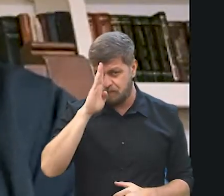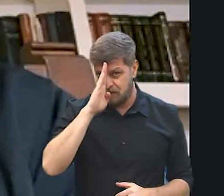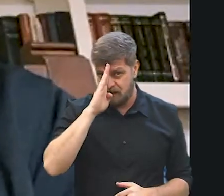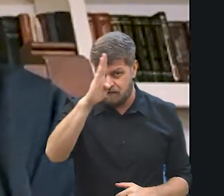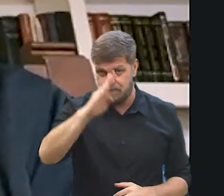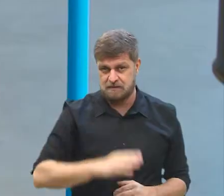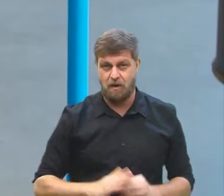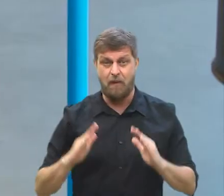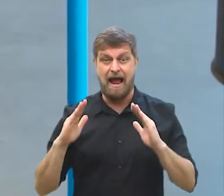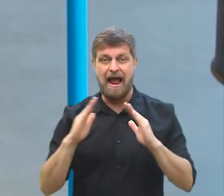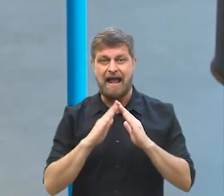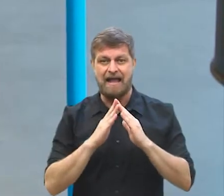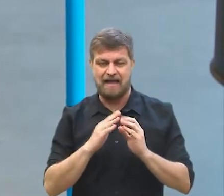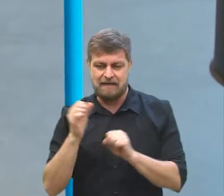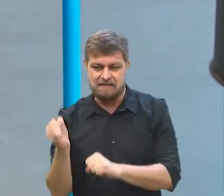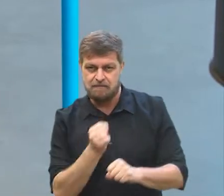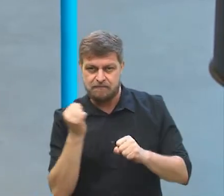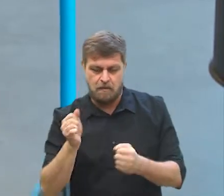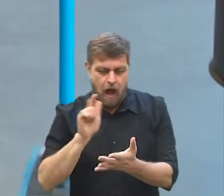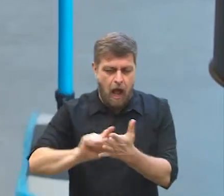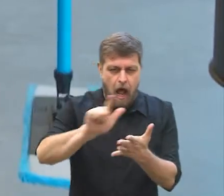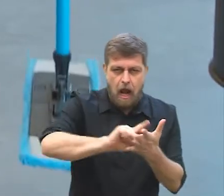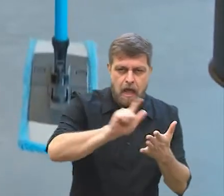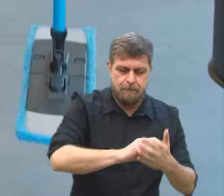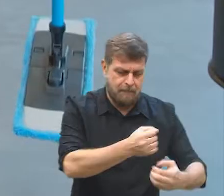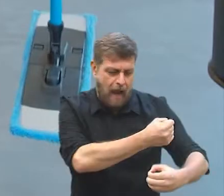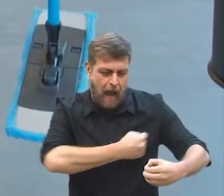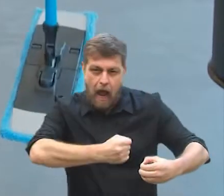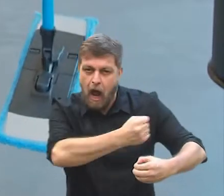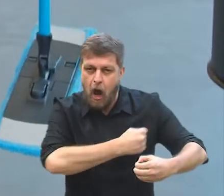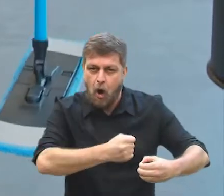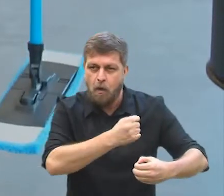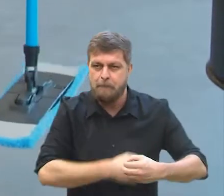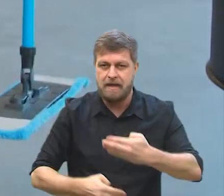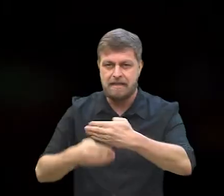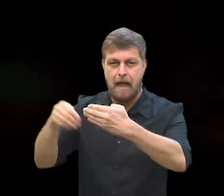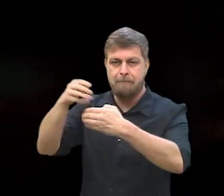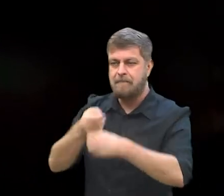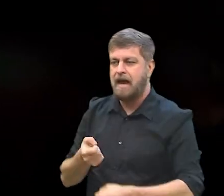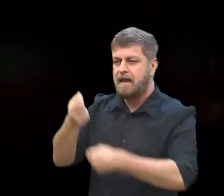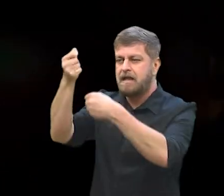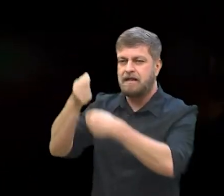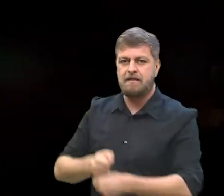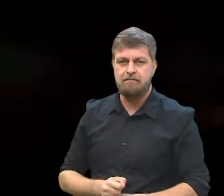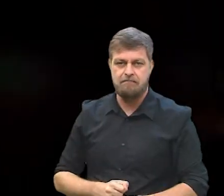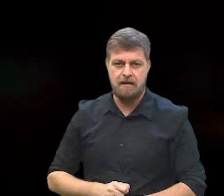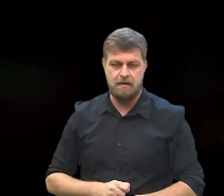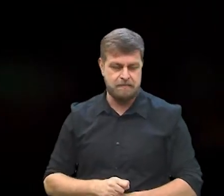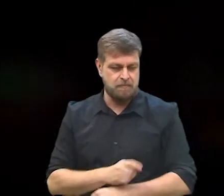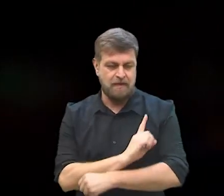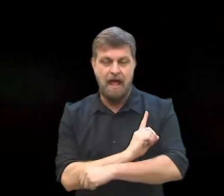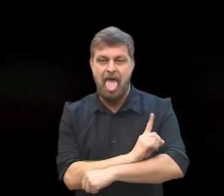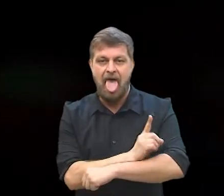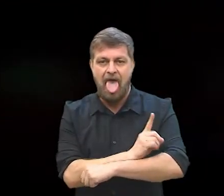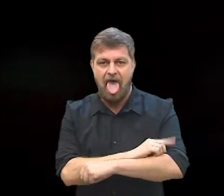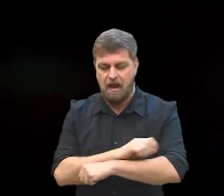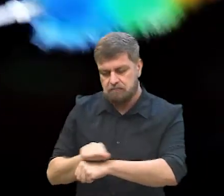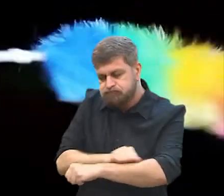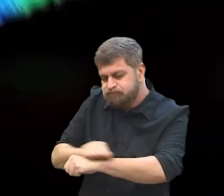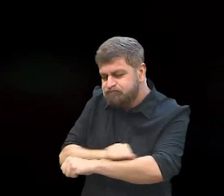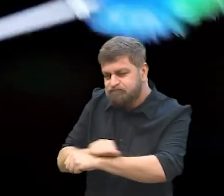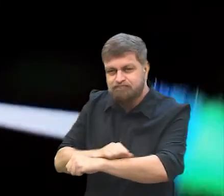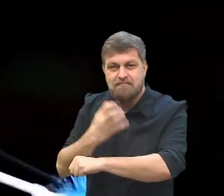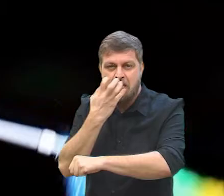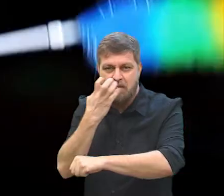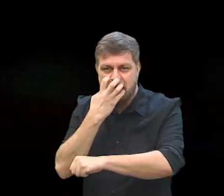Principalmente limpar a casa, fazer comida, lavar a louça, pintar a parede, dar banho no cachorro, limpar o jardim. São as